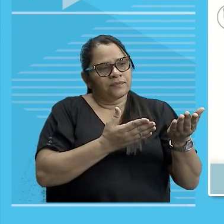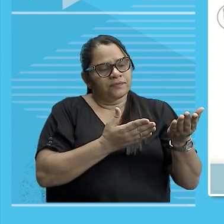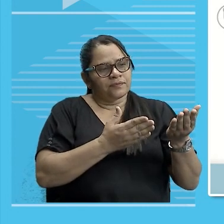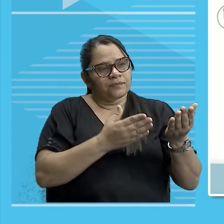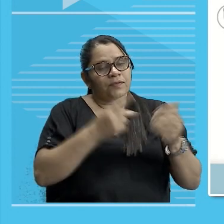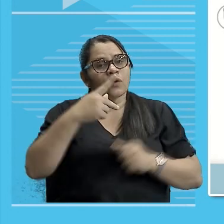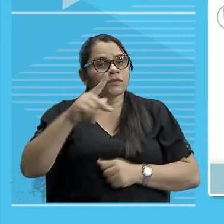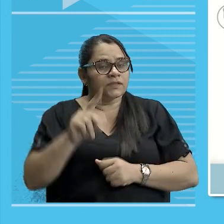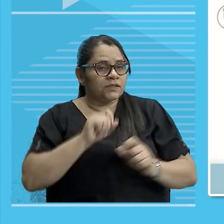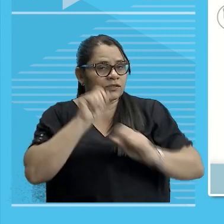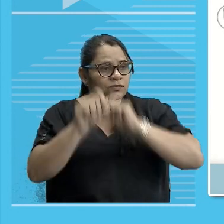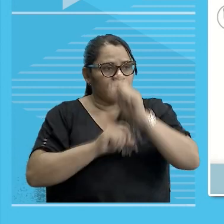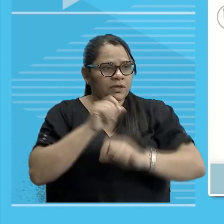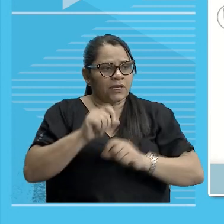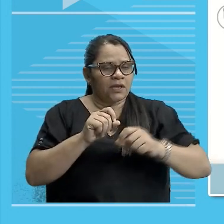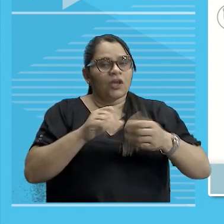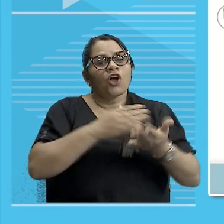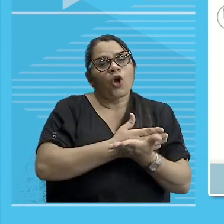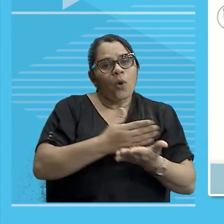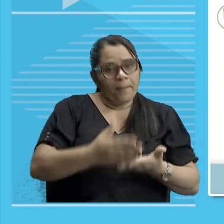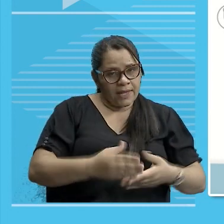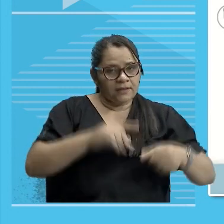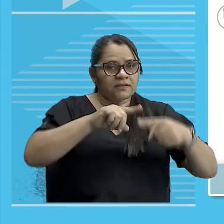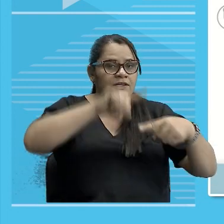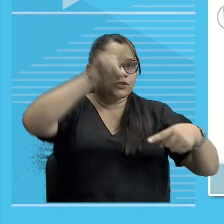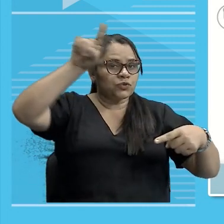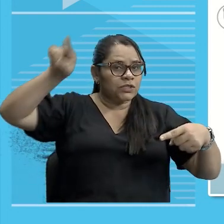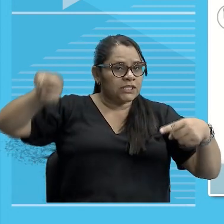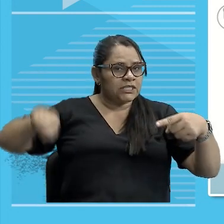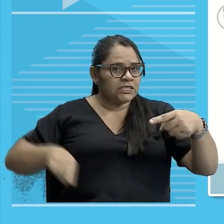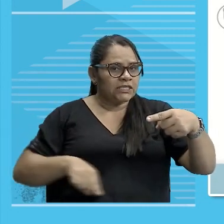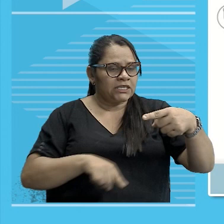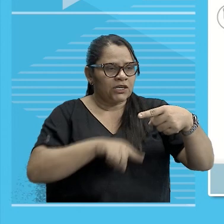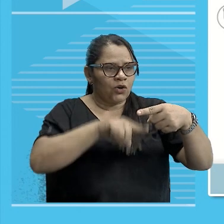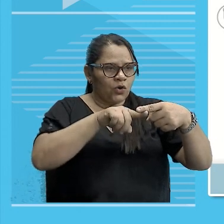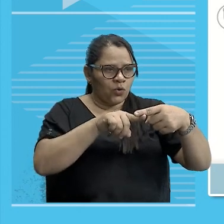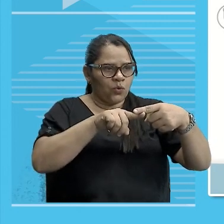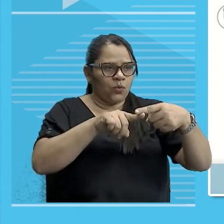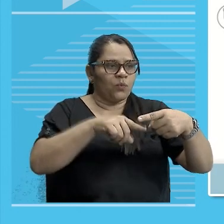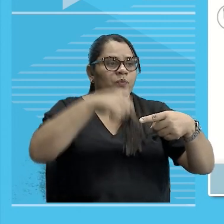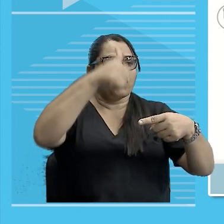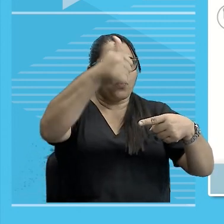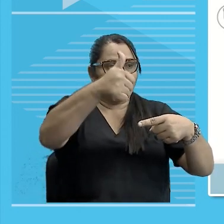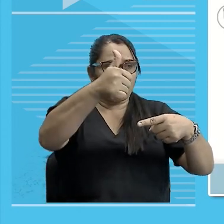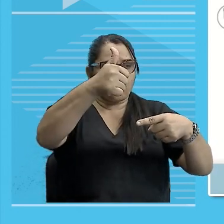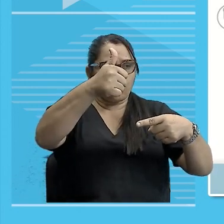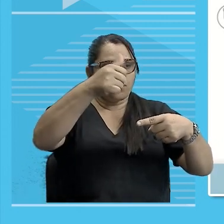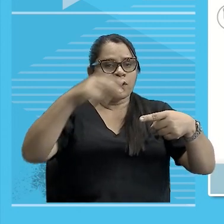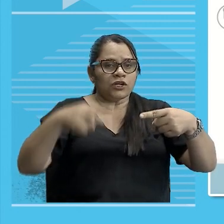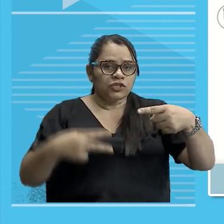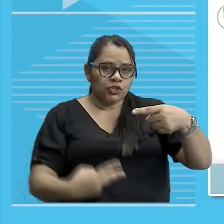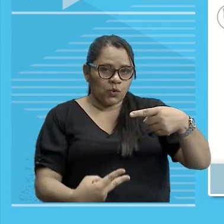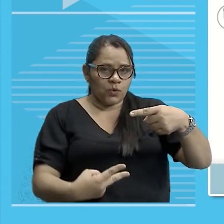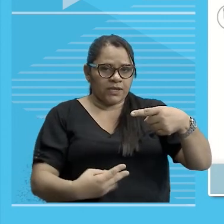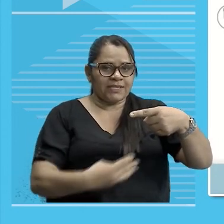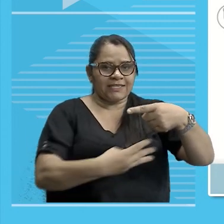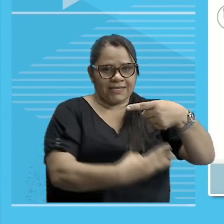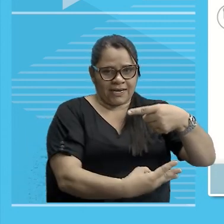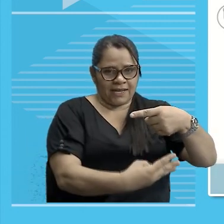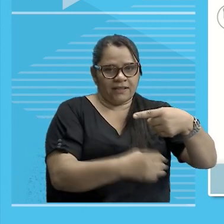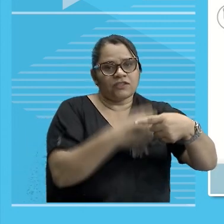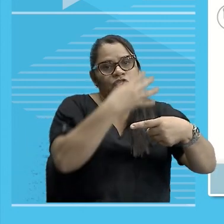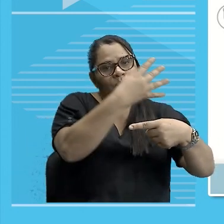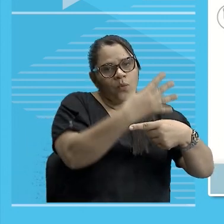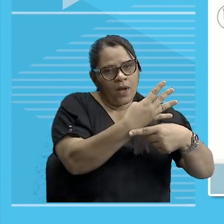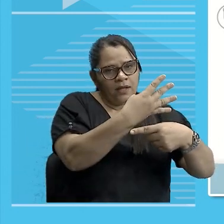Ou seja a gente começa por aqui lembrando que é um ciclo ele tem início meio mas